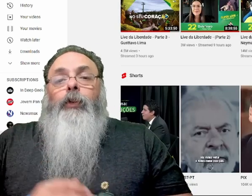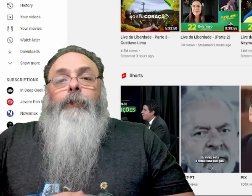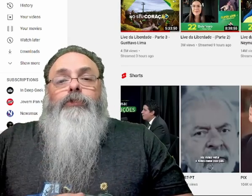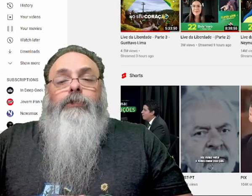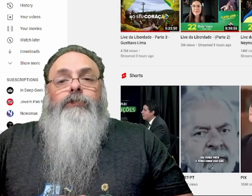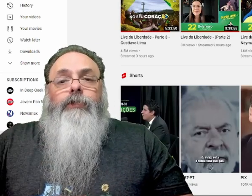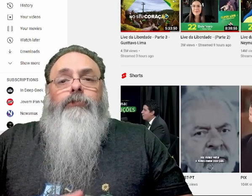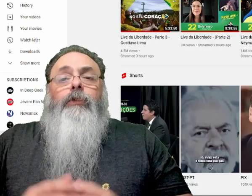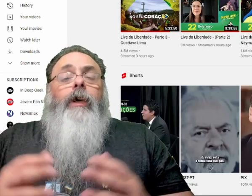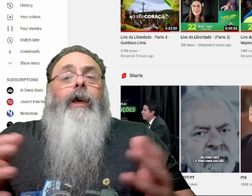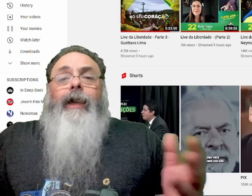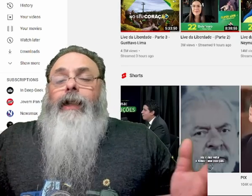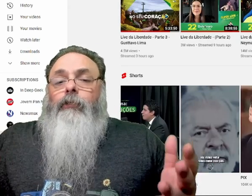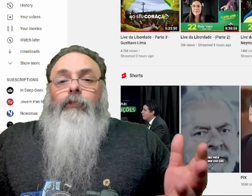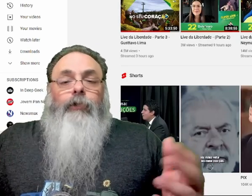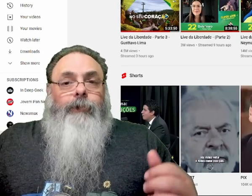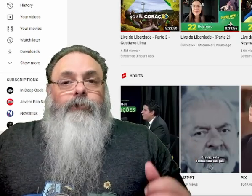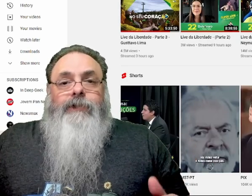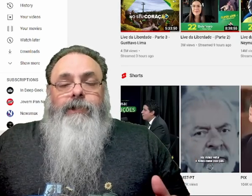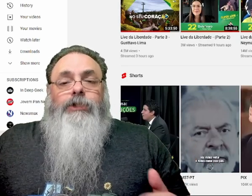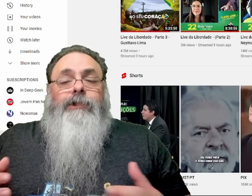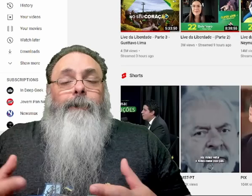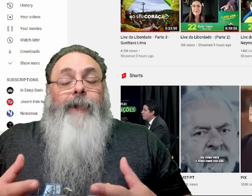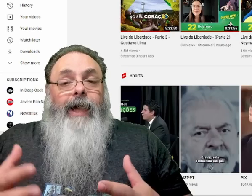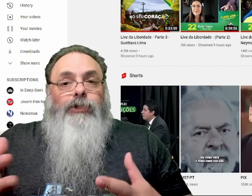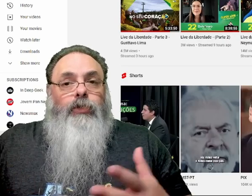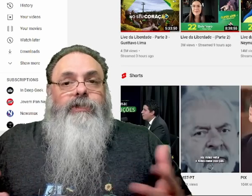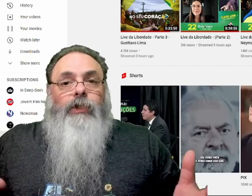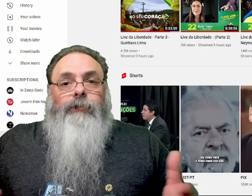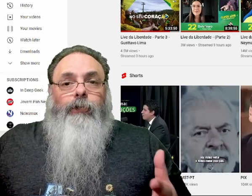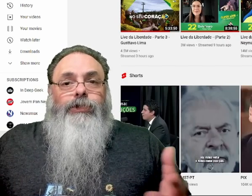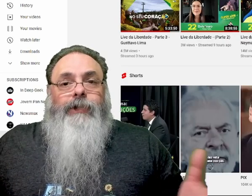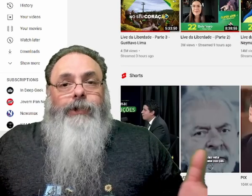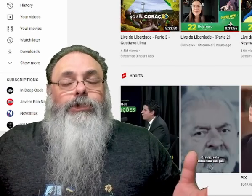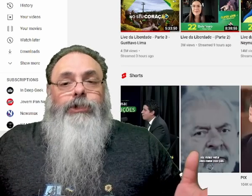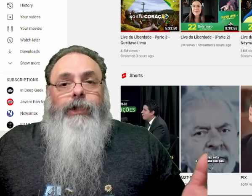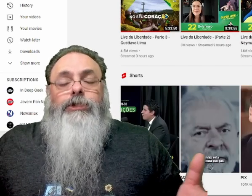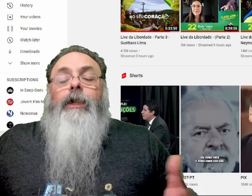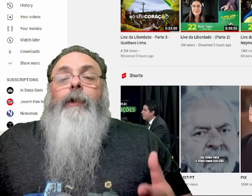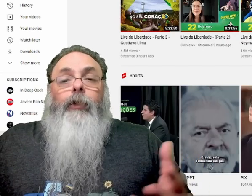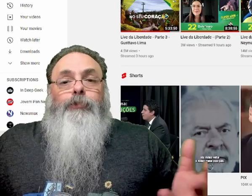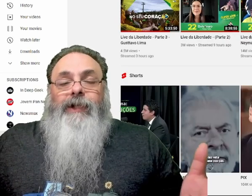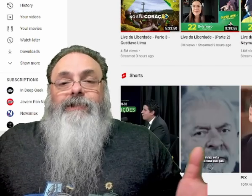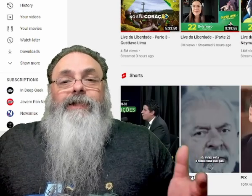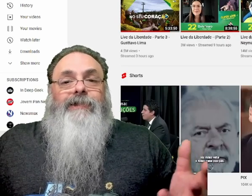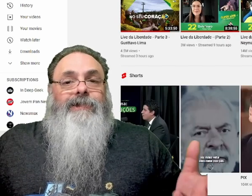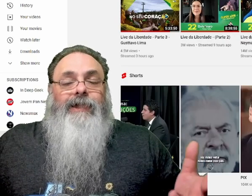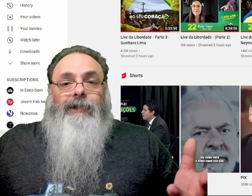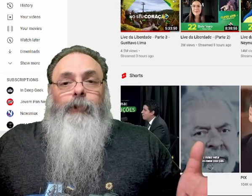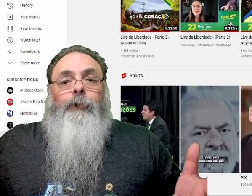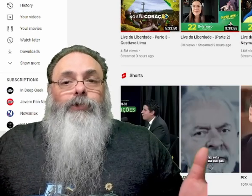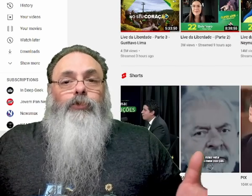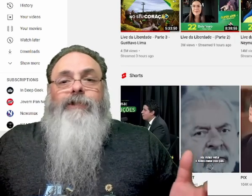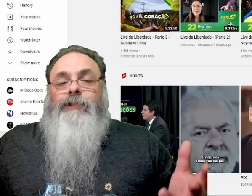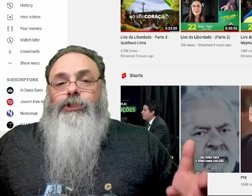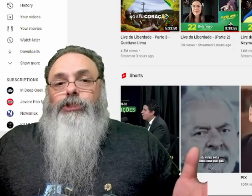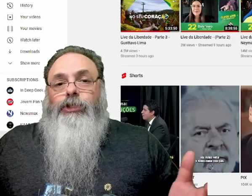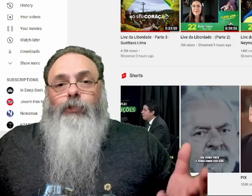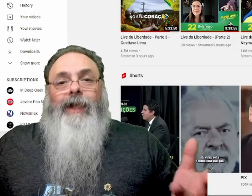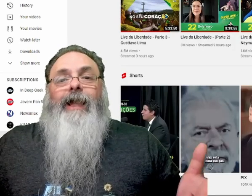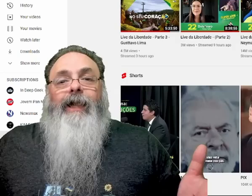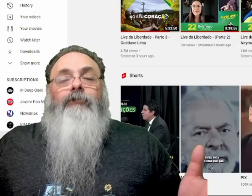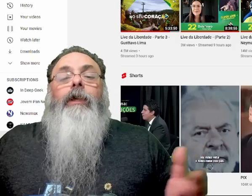mil pessoas visto é aquilo que eu falo para vocês a gente até perde a noção da quantidade de gente pode parecer que 60 mil pessoas